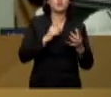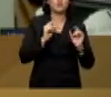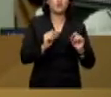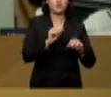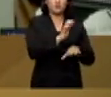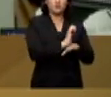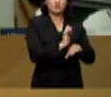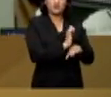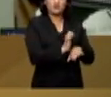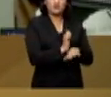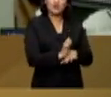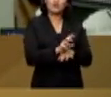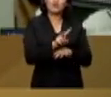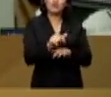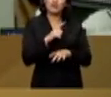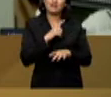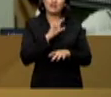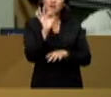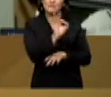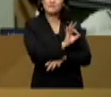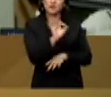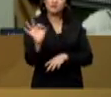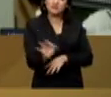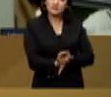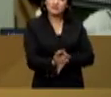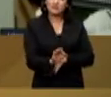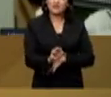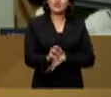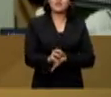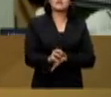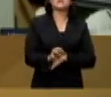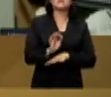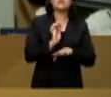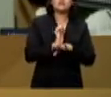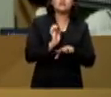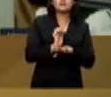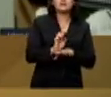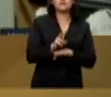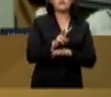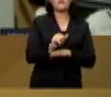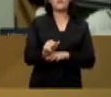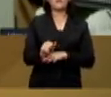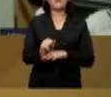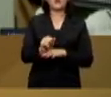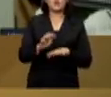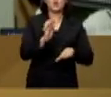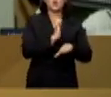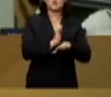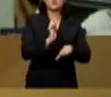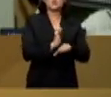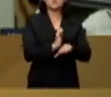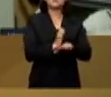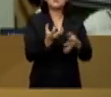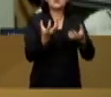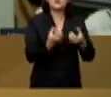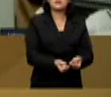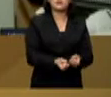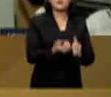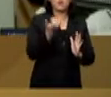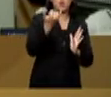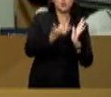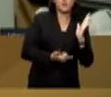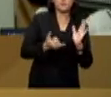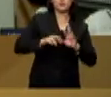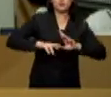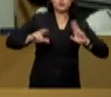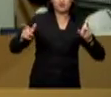estado, adotar-se-á alíquota interestadual e caberá ao estado de localização do destinatário o imposto correspondente à diferença entre a alíquota interna